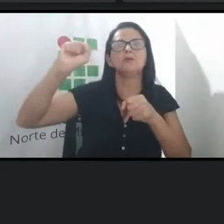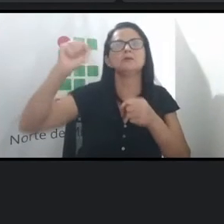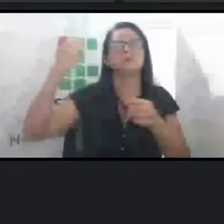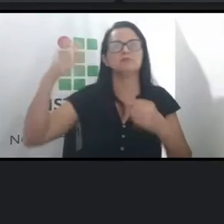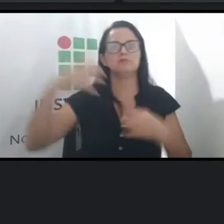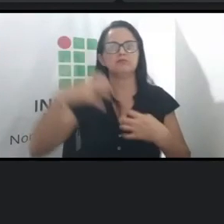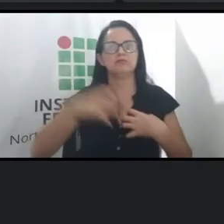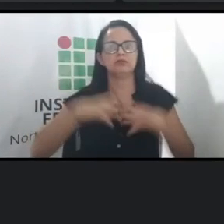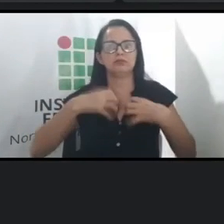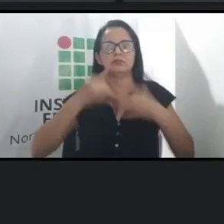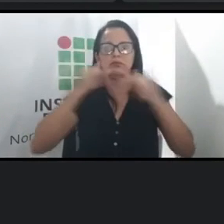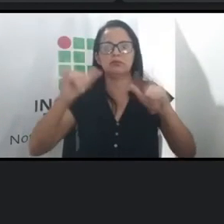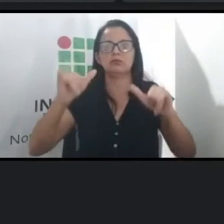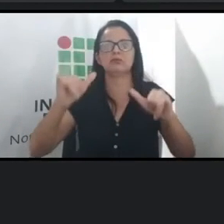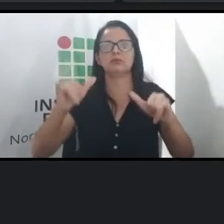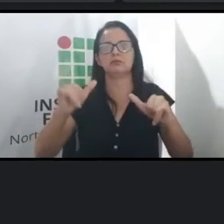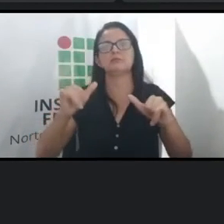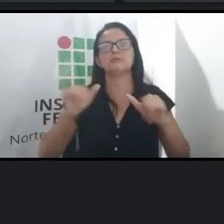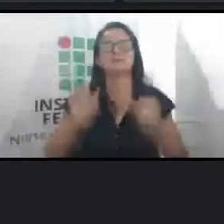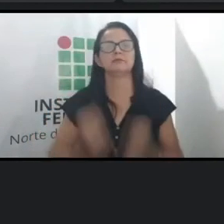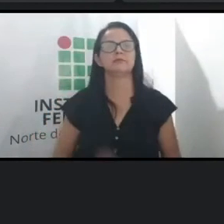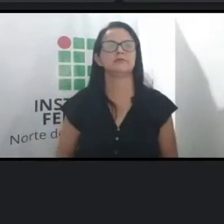ser eletrocutada.